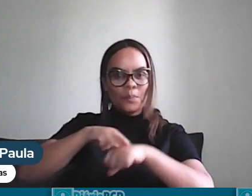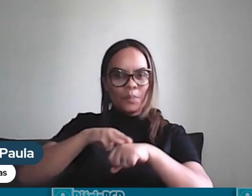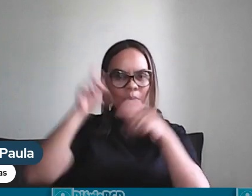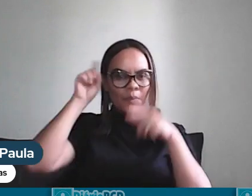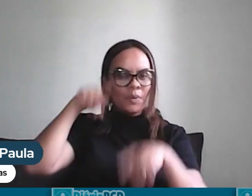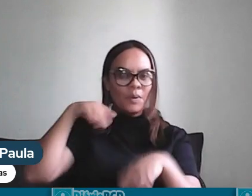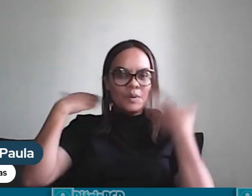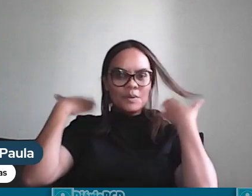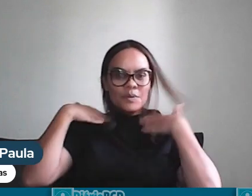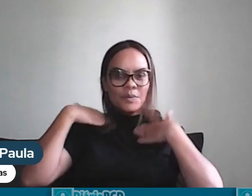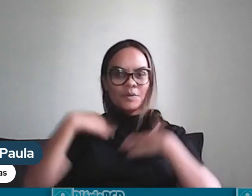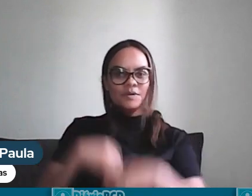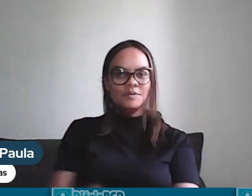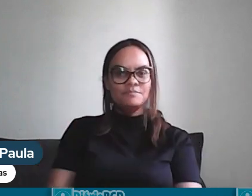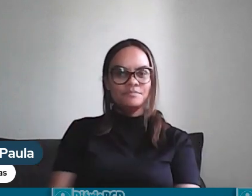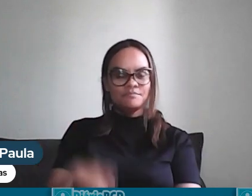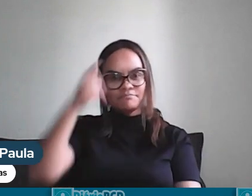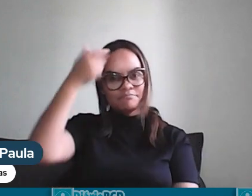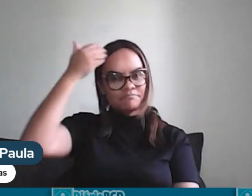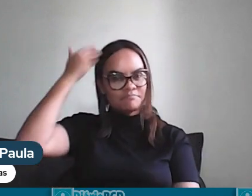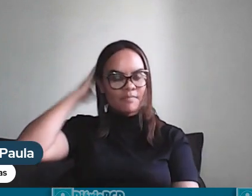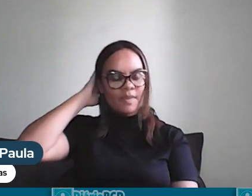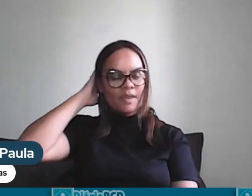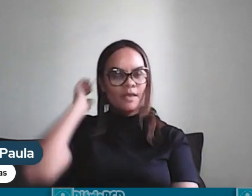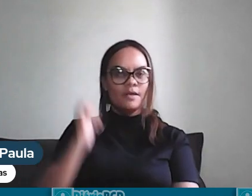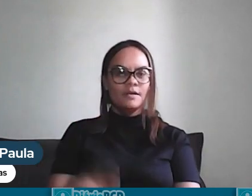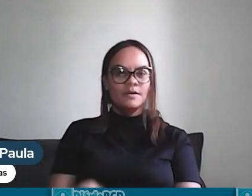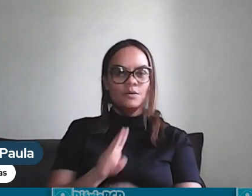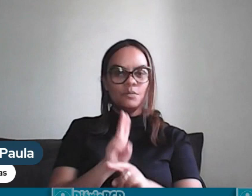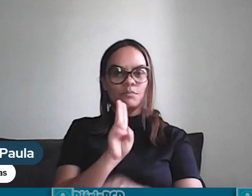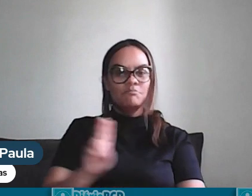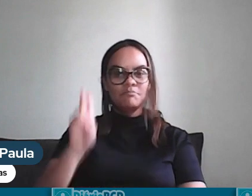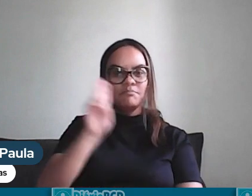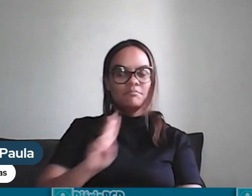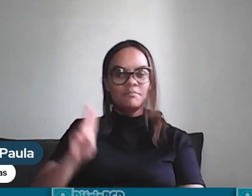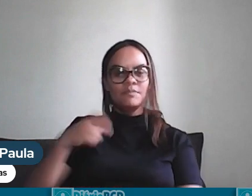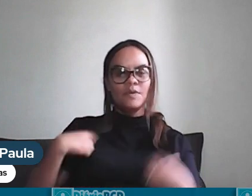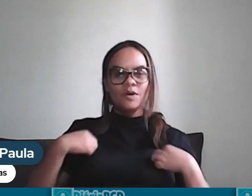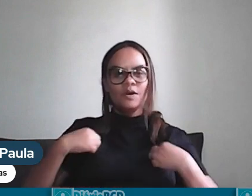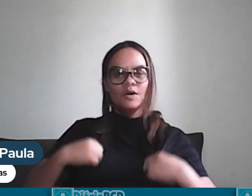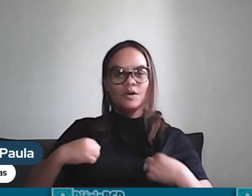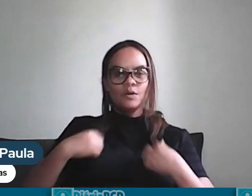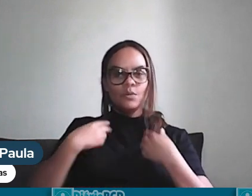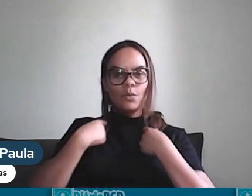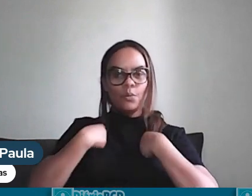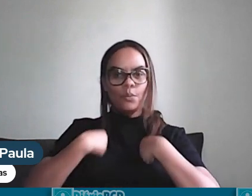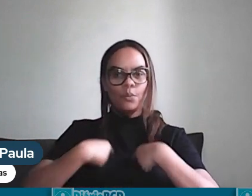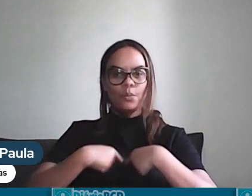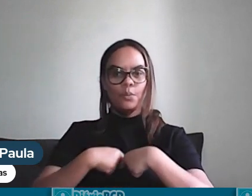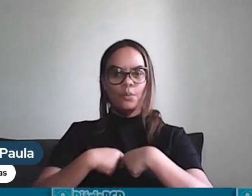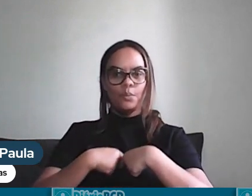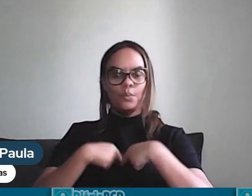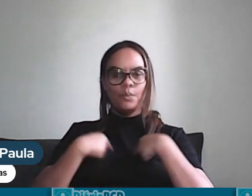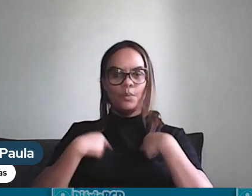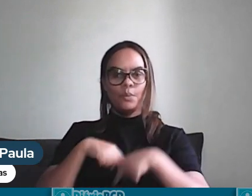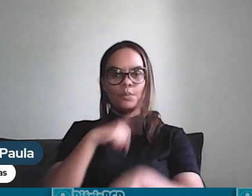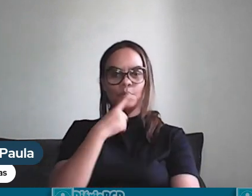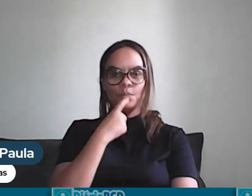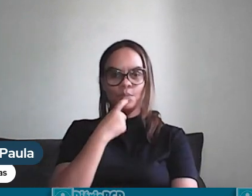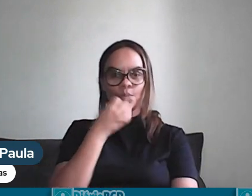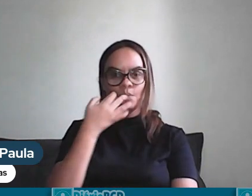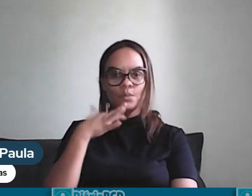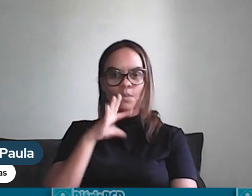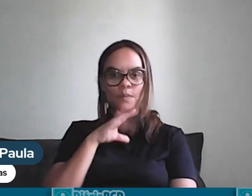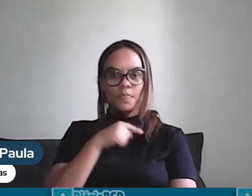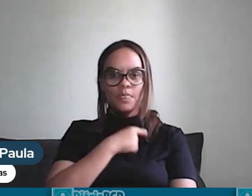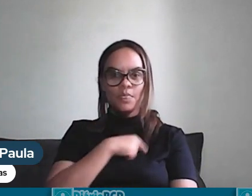curto. Hoje estou usando uma blusa tipo polo, na cor vermelha, com uma listinha